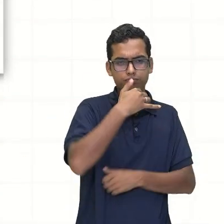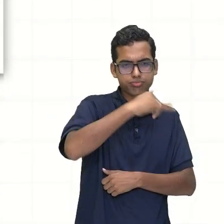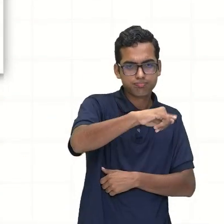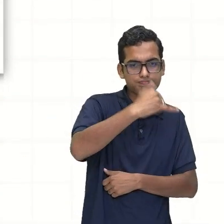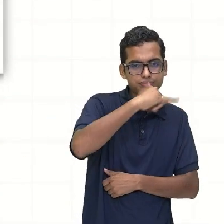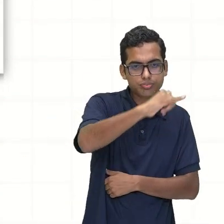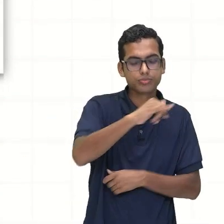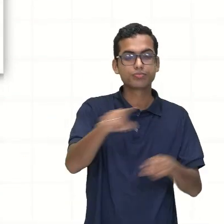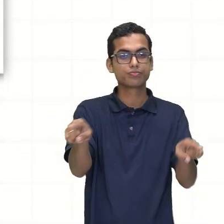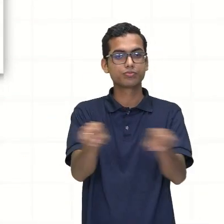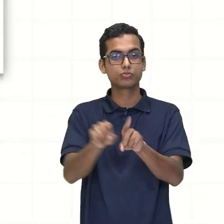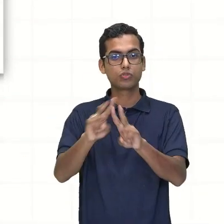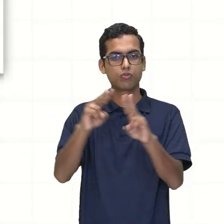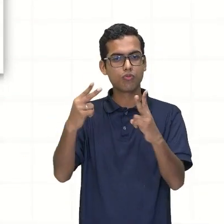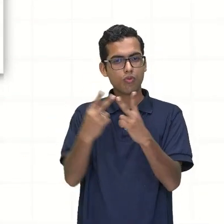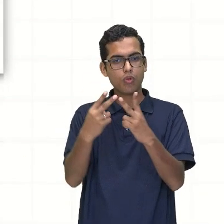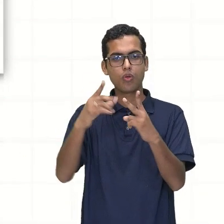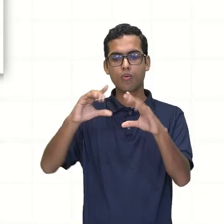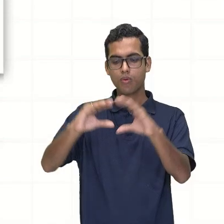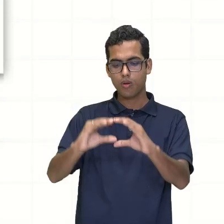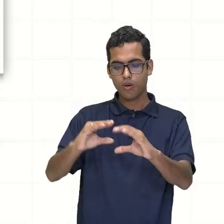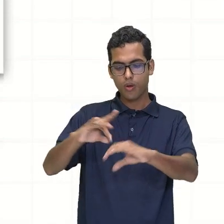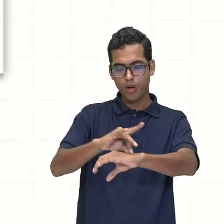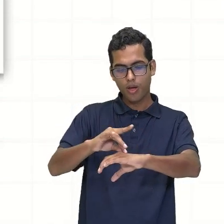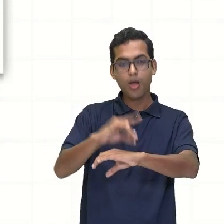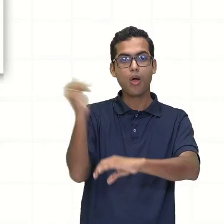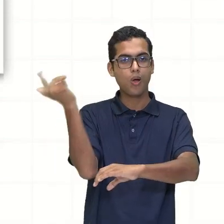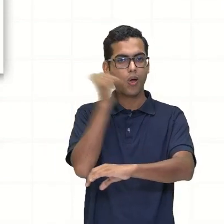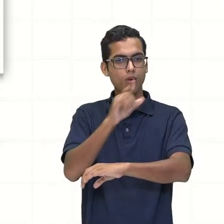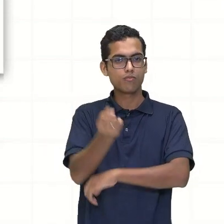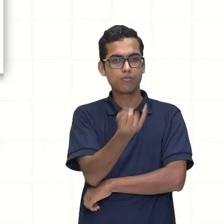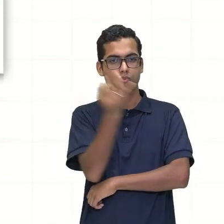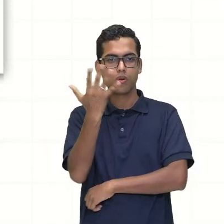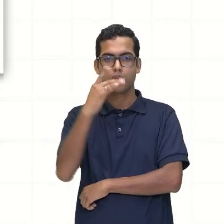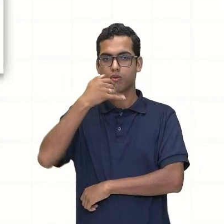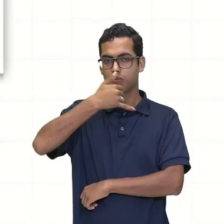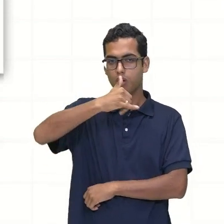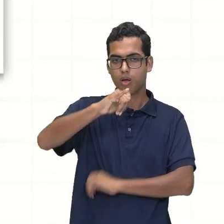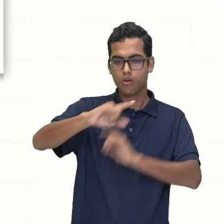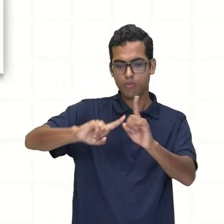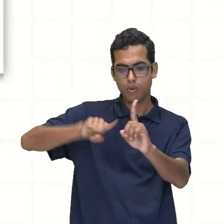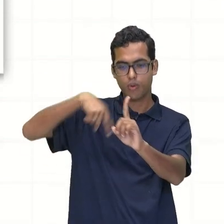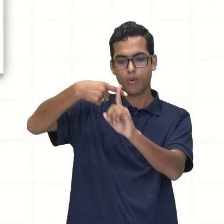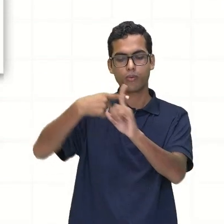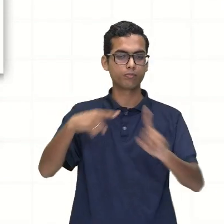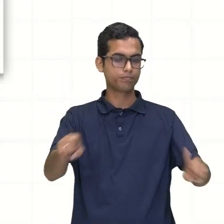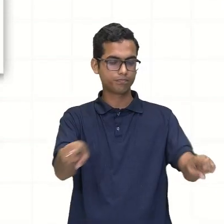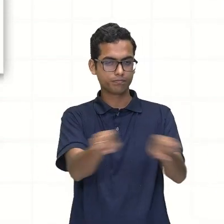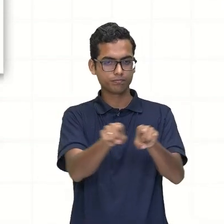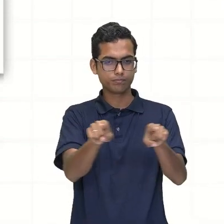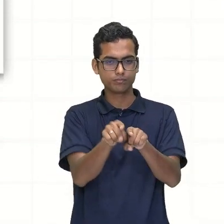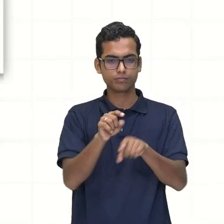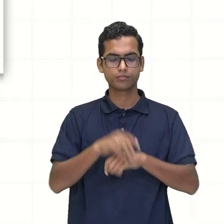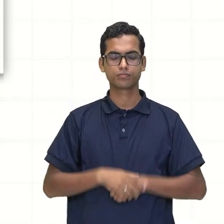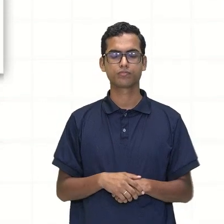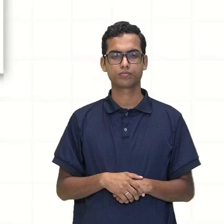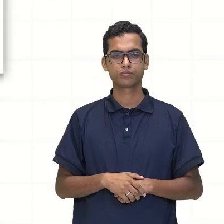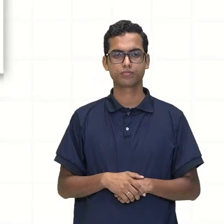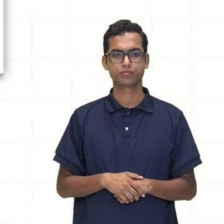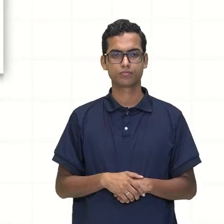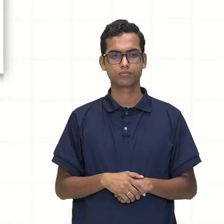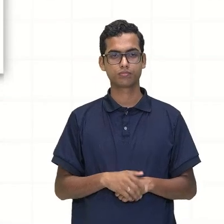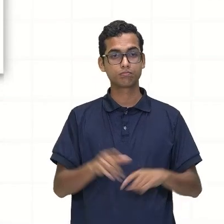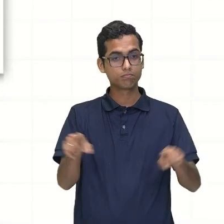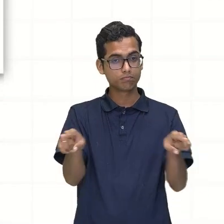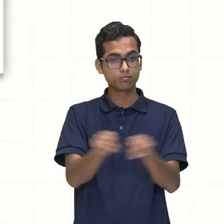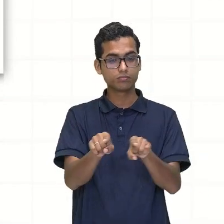o armazenamento, né? Então, tudo isso vai influenciar também ali no baixo custo dessa fonte de energia. A